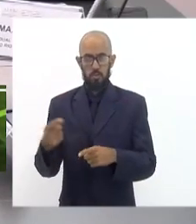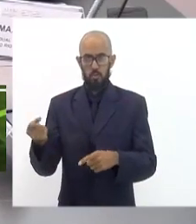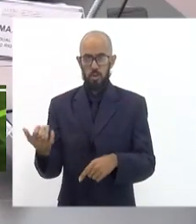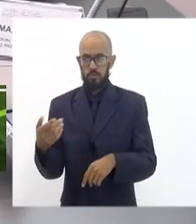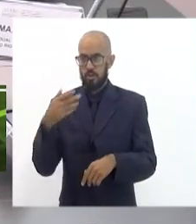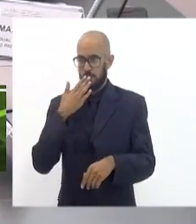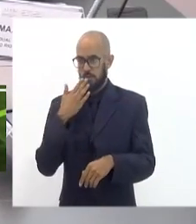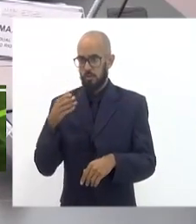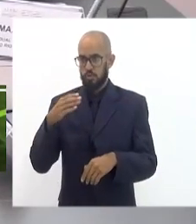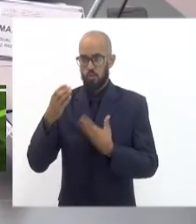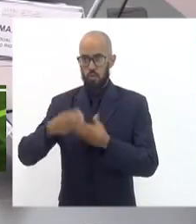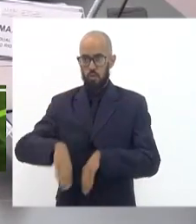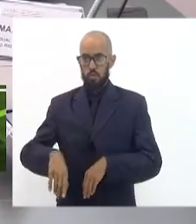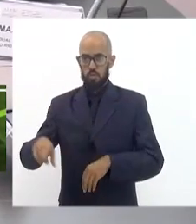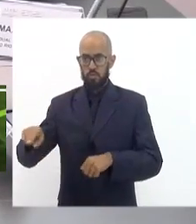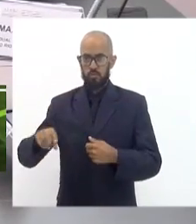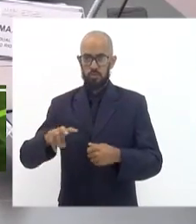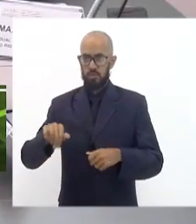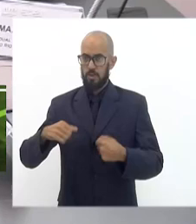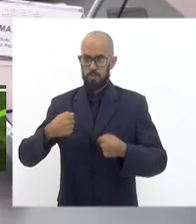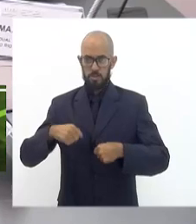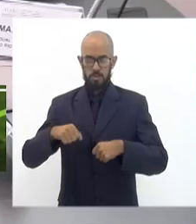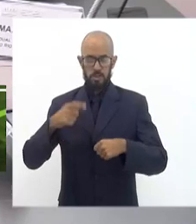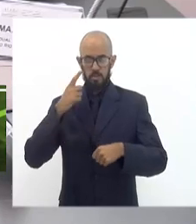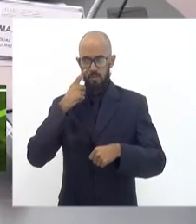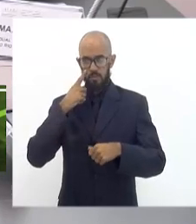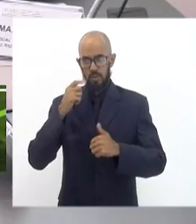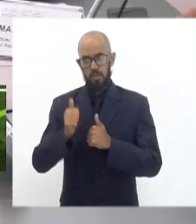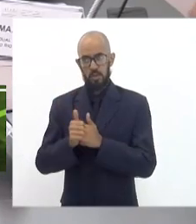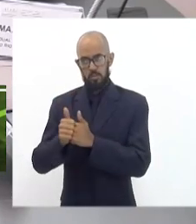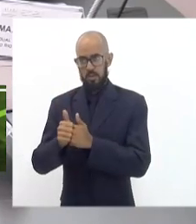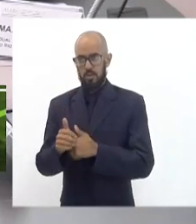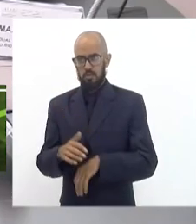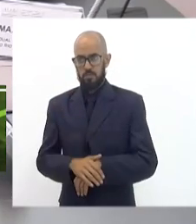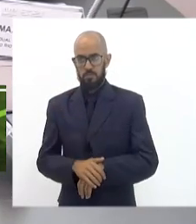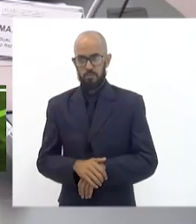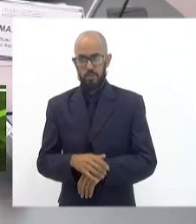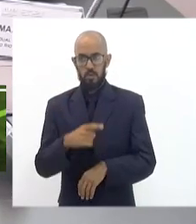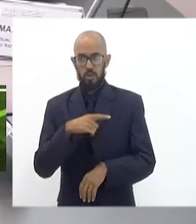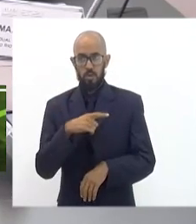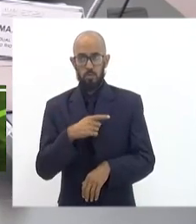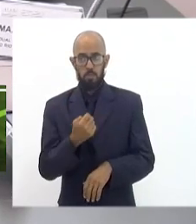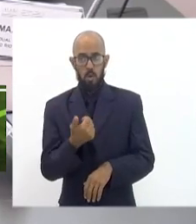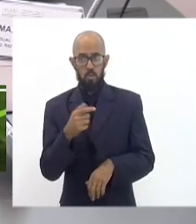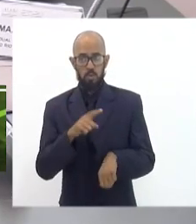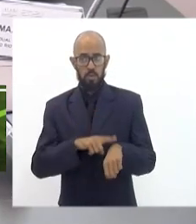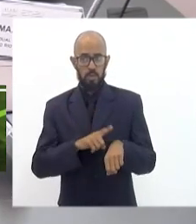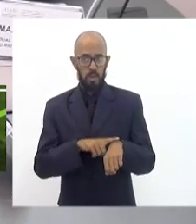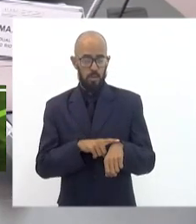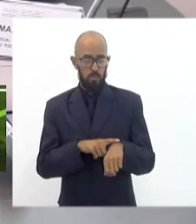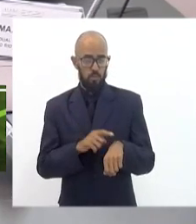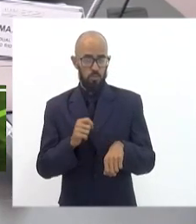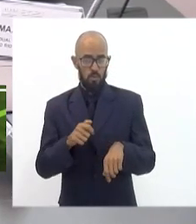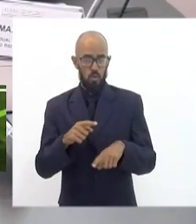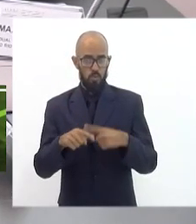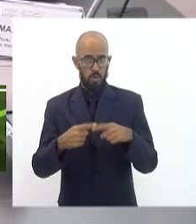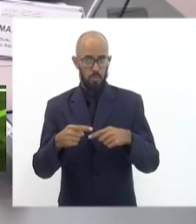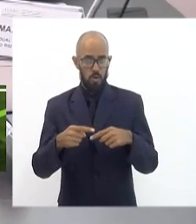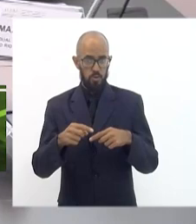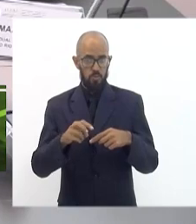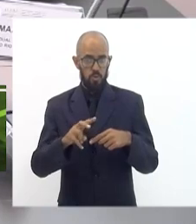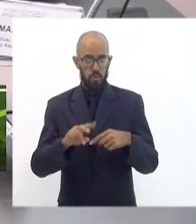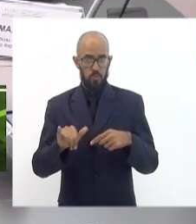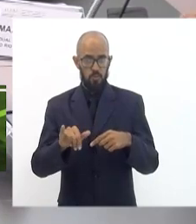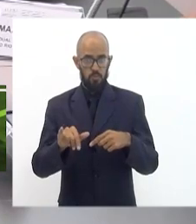vai ter que eu apesar de planejamento tendo escola Apesar de eu ter pouco tempo lá e daqui a pouco tô saindo